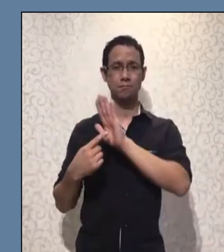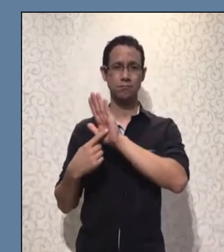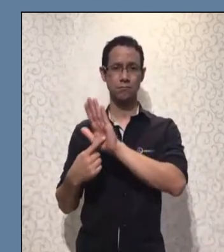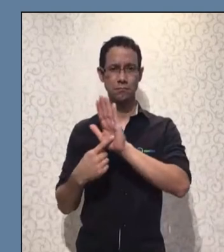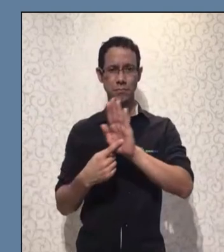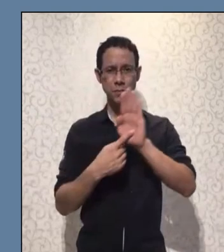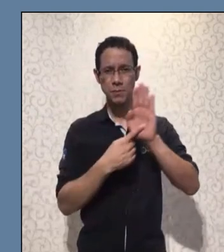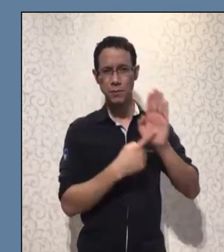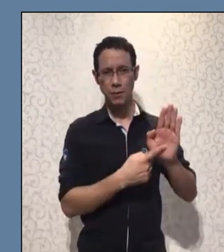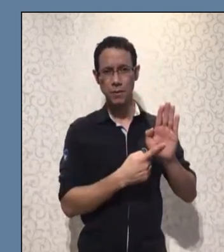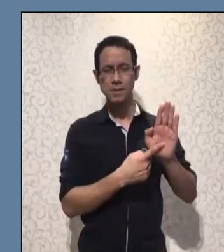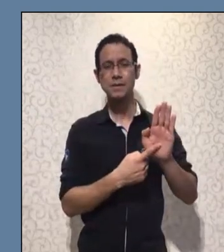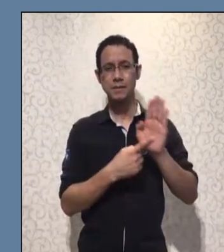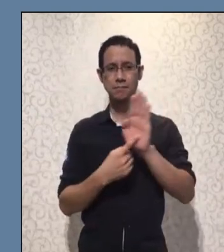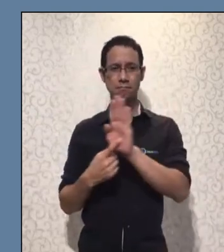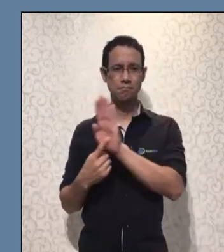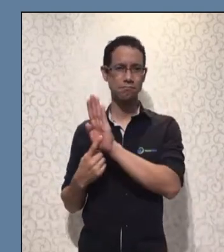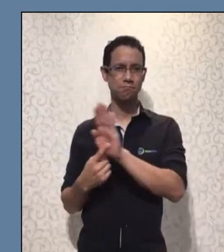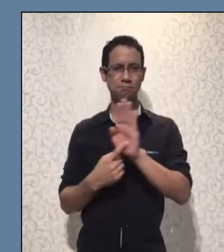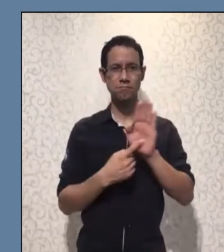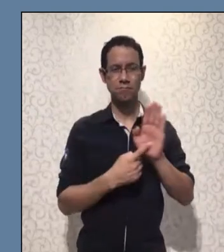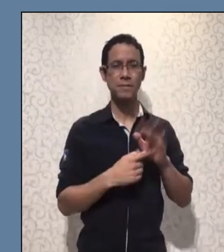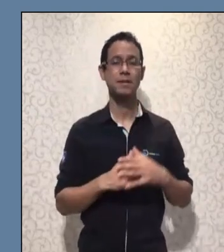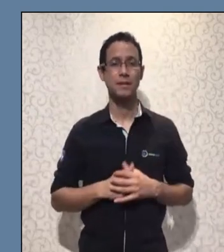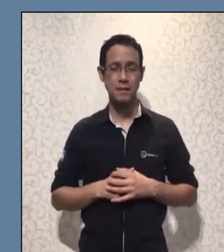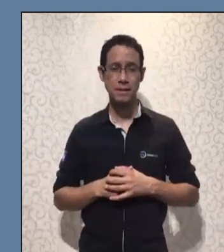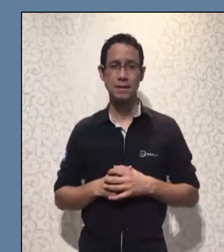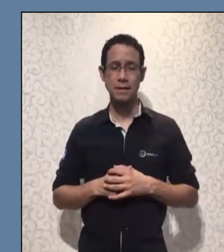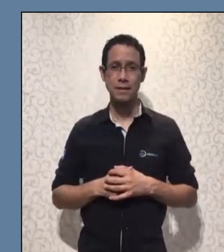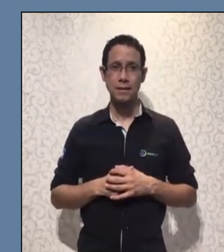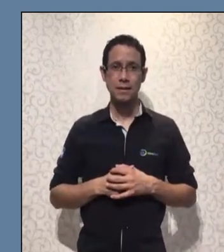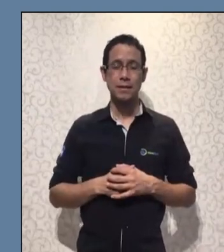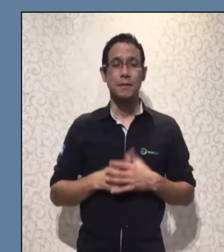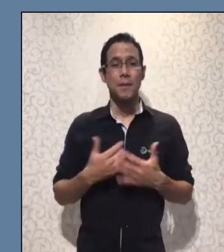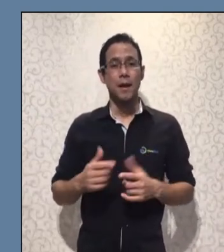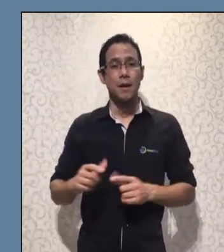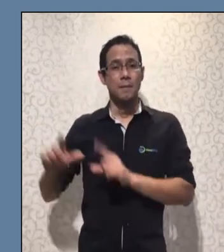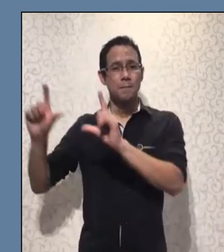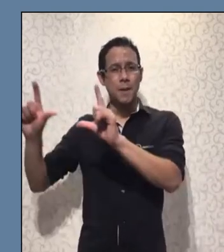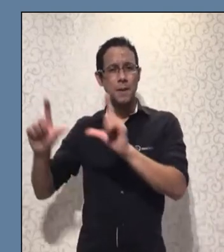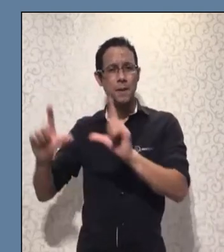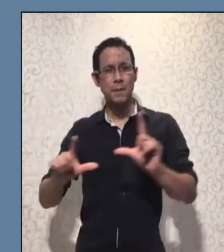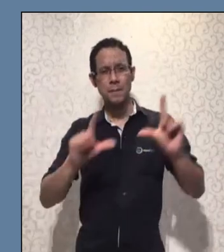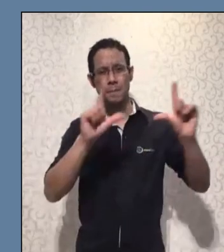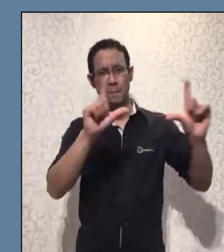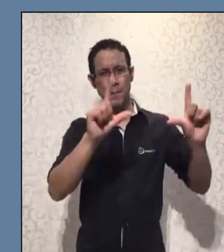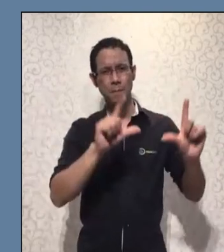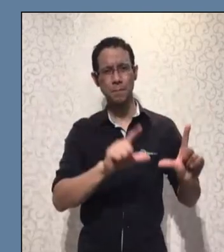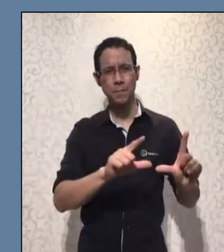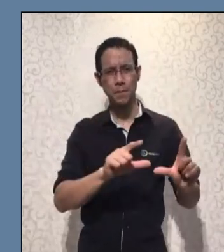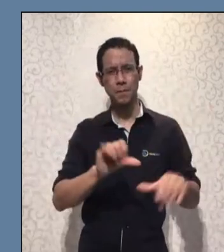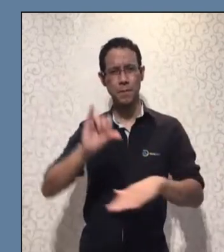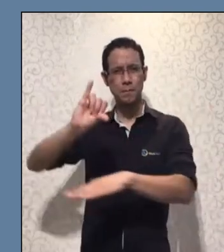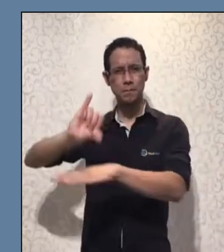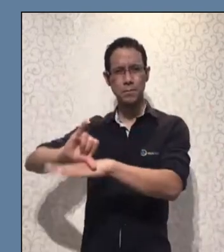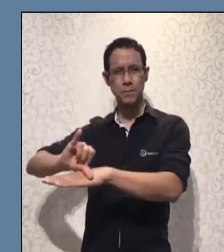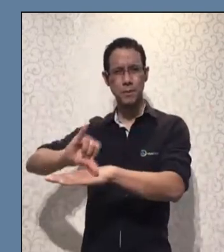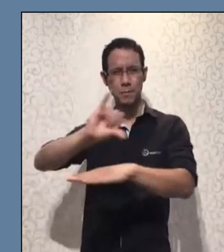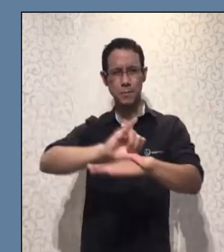que a própria disposição das obras no espaço físico do